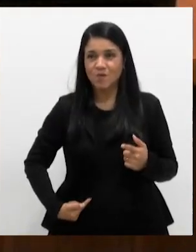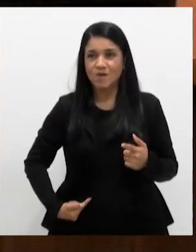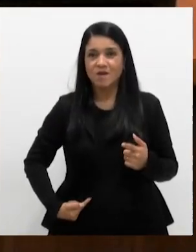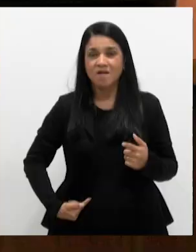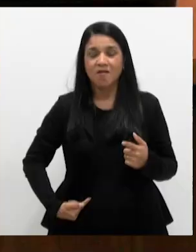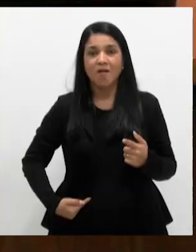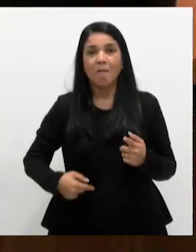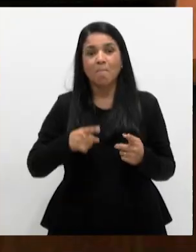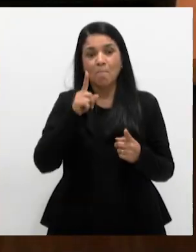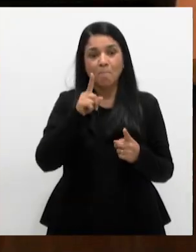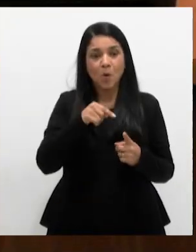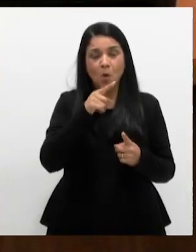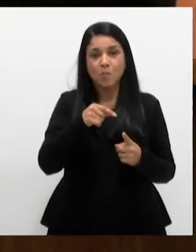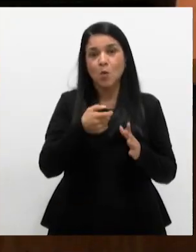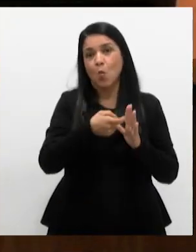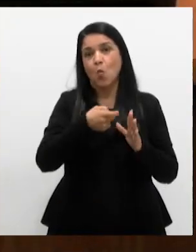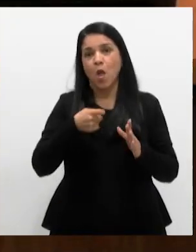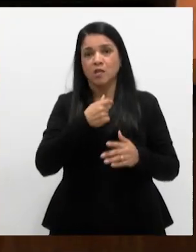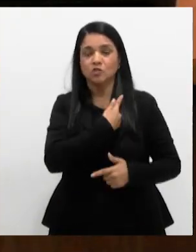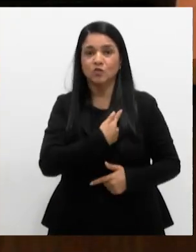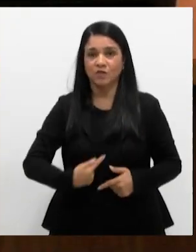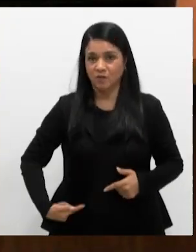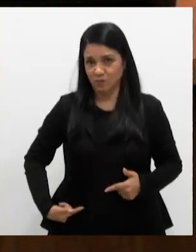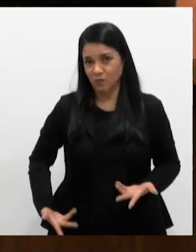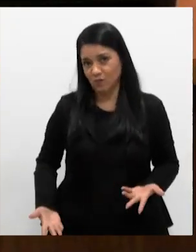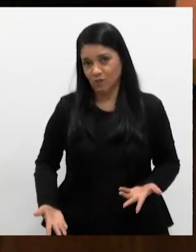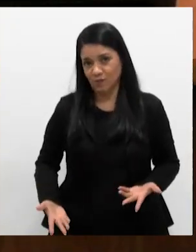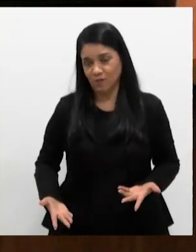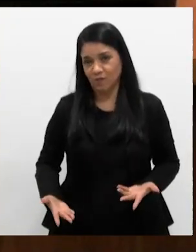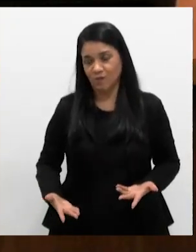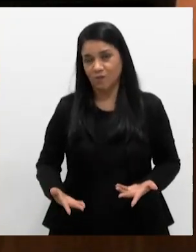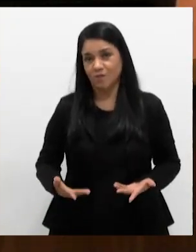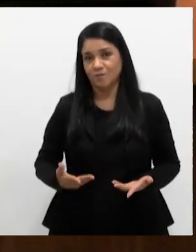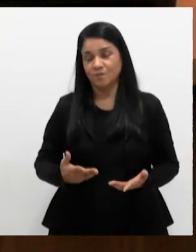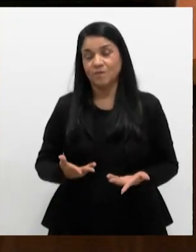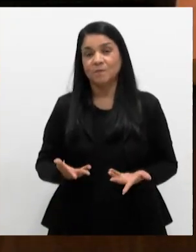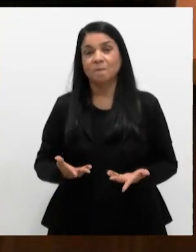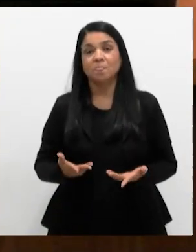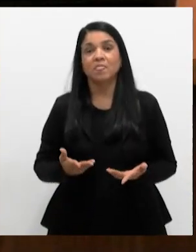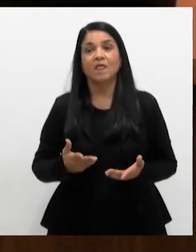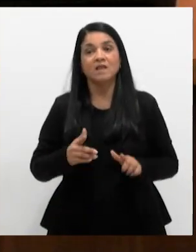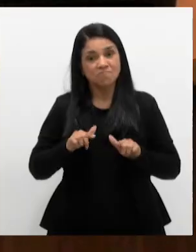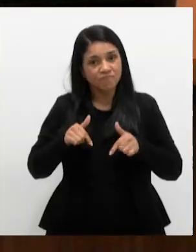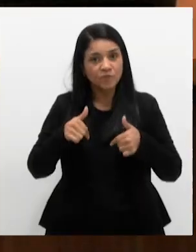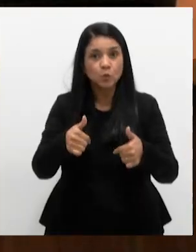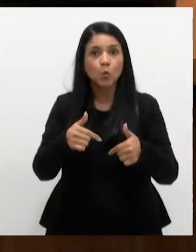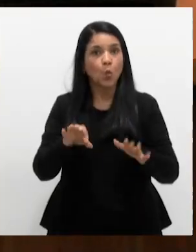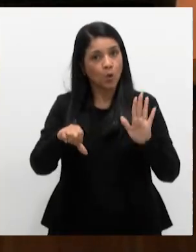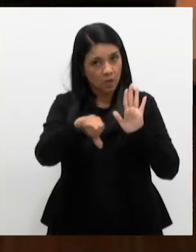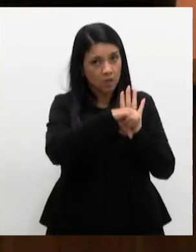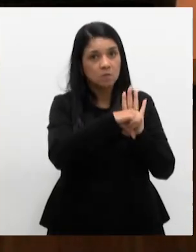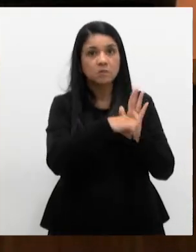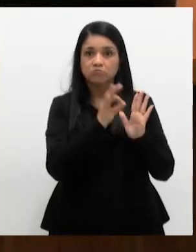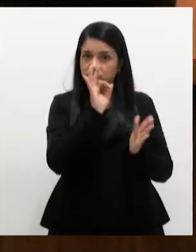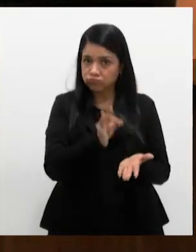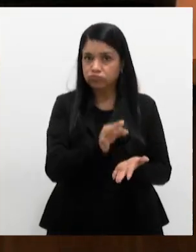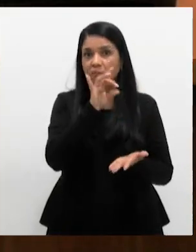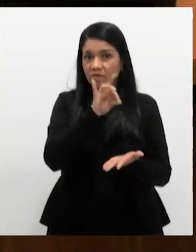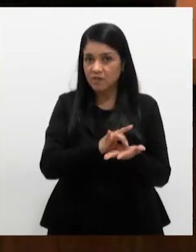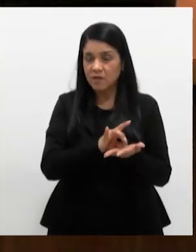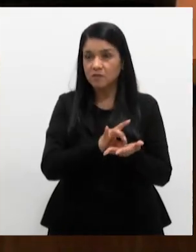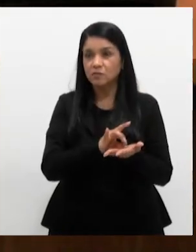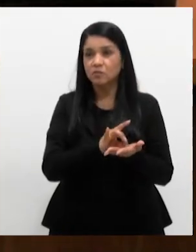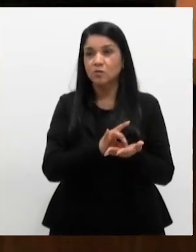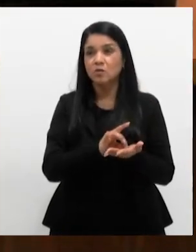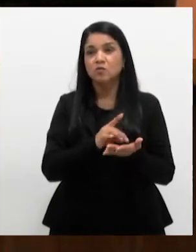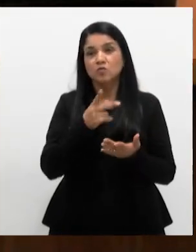aquele que anteriormente ocupou o cargo e que enfrentou o crime. Então, independente do mérito, que isso vai ser votado Presidente. pelo colegiado, eu só estou